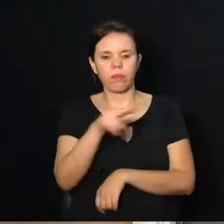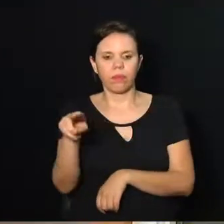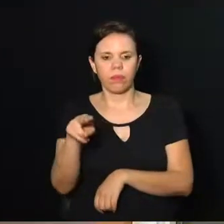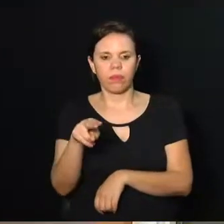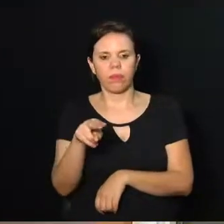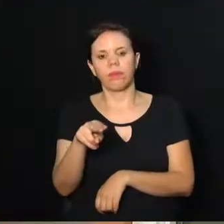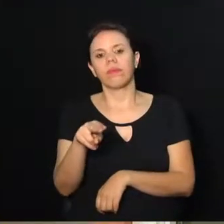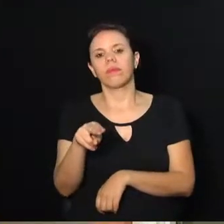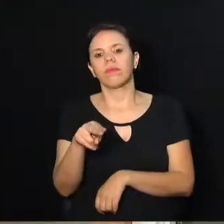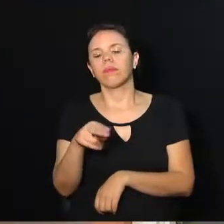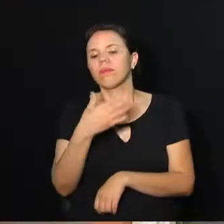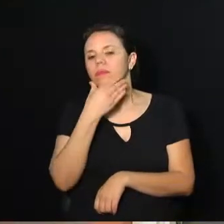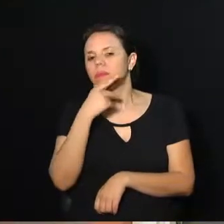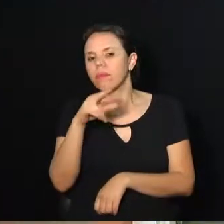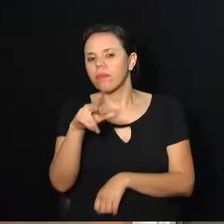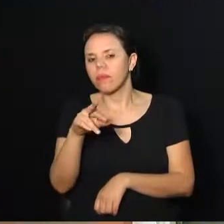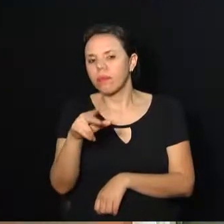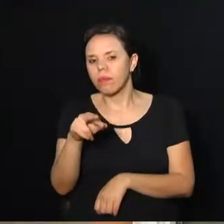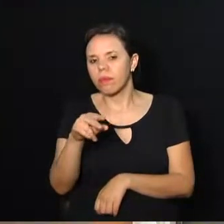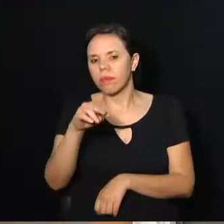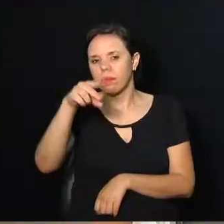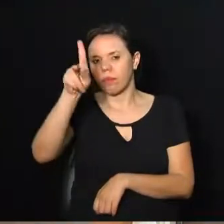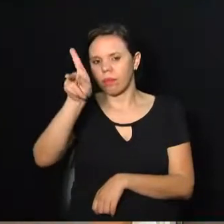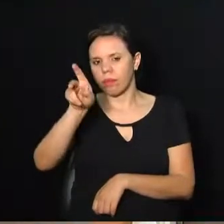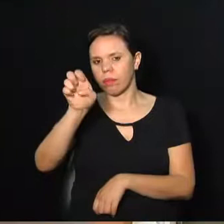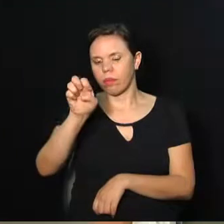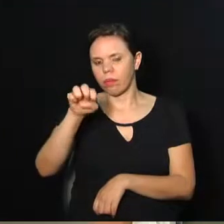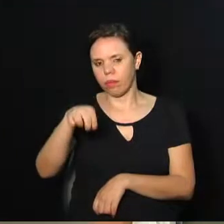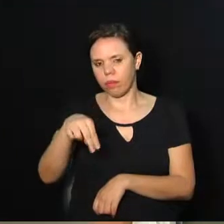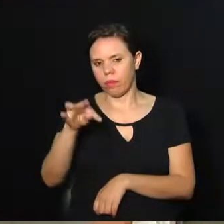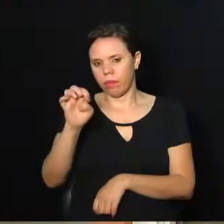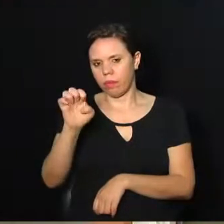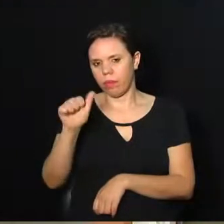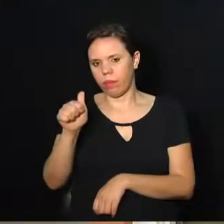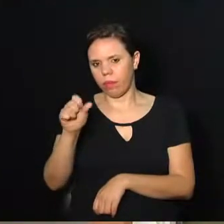mas ali na Coordenadoria de Prevenção às Drogas,